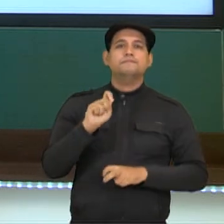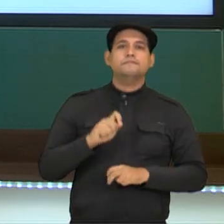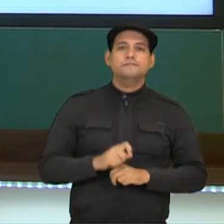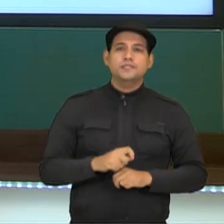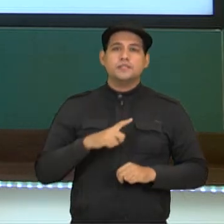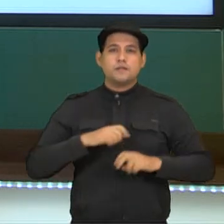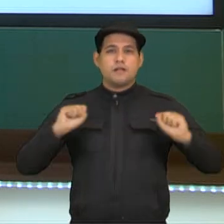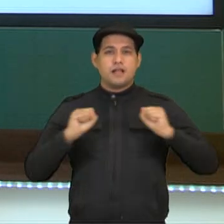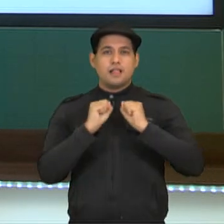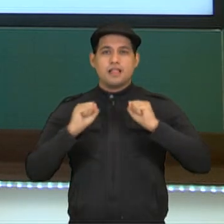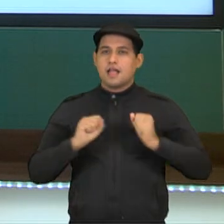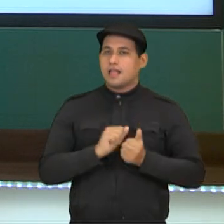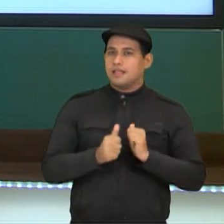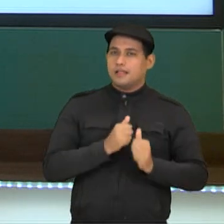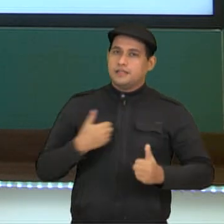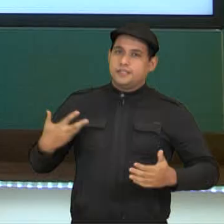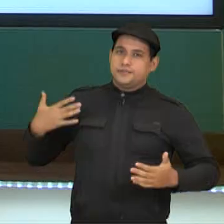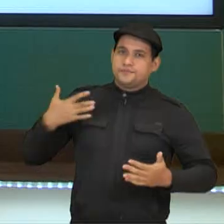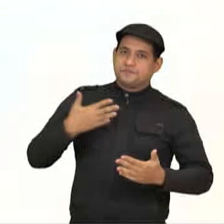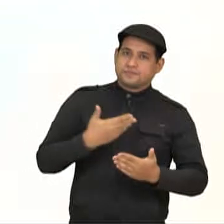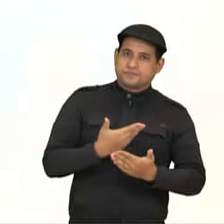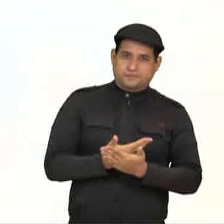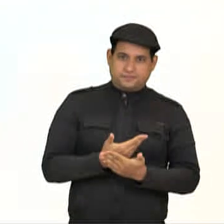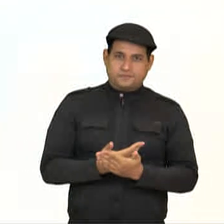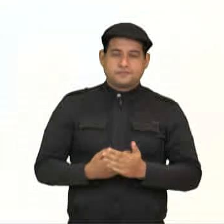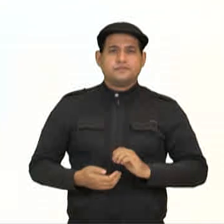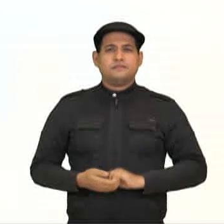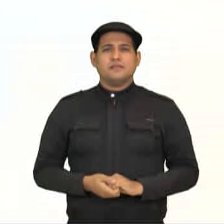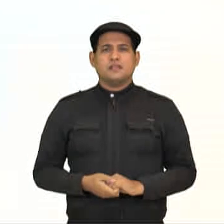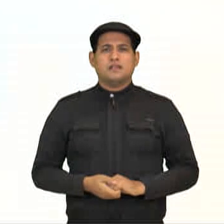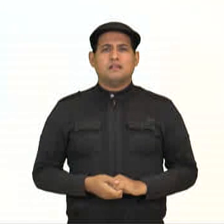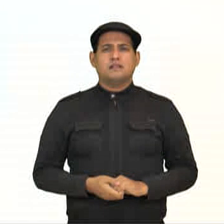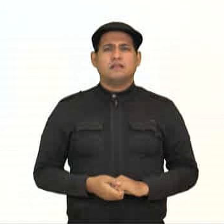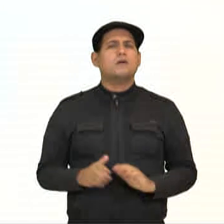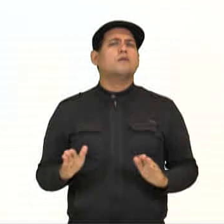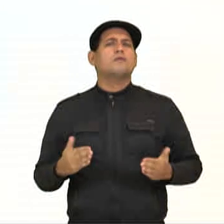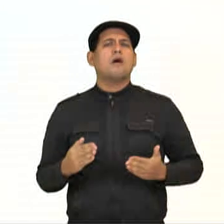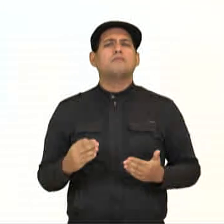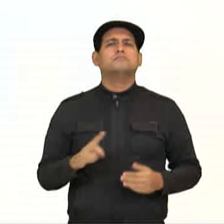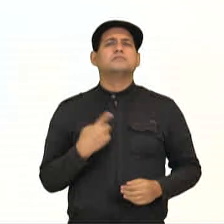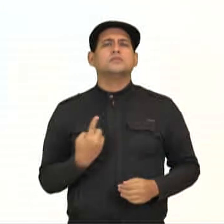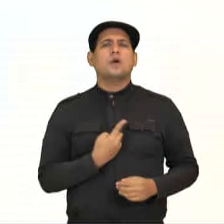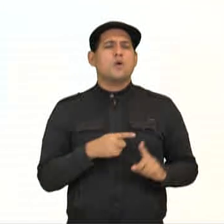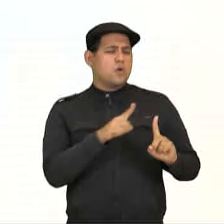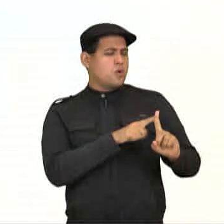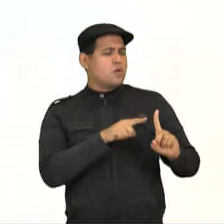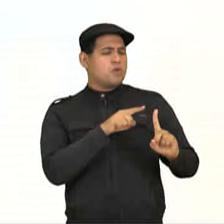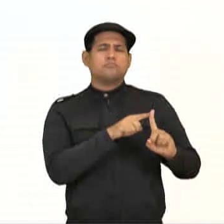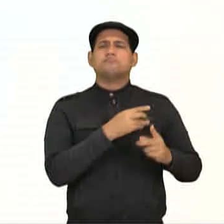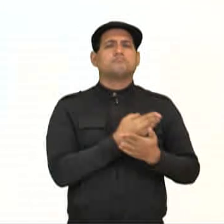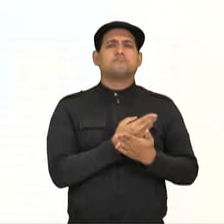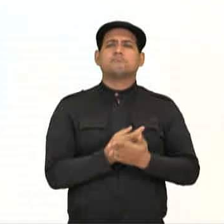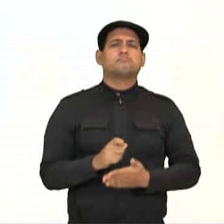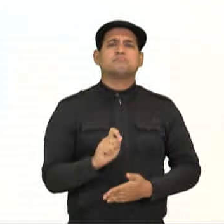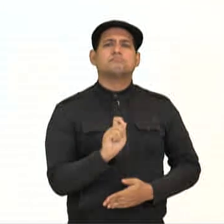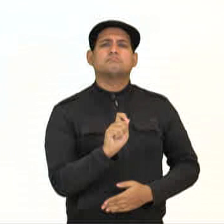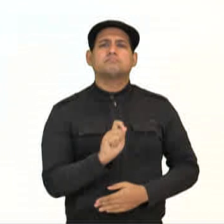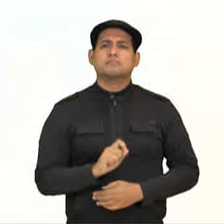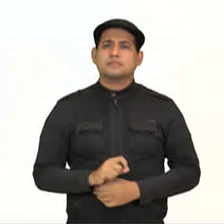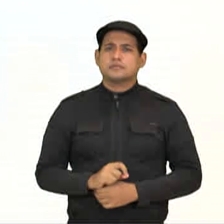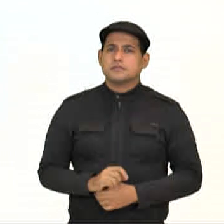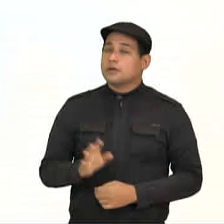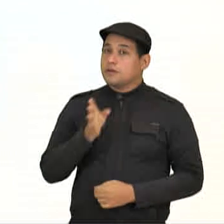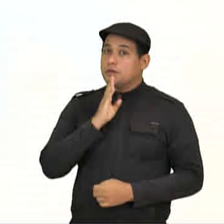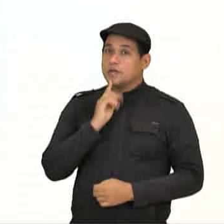sobre o atletismo adaptado no decorrer da nossa aula. E quais são os nossos objetivos, né? Qual que é o objetivo da nossa aula? Conhecer